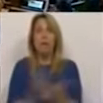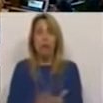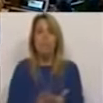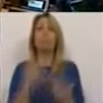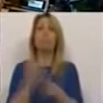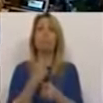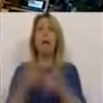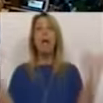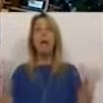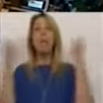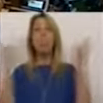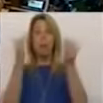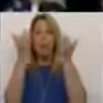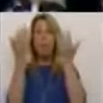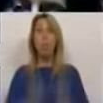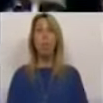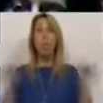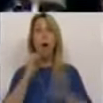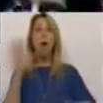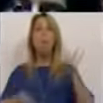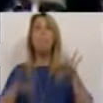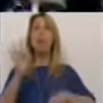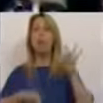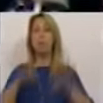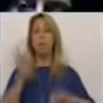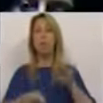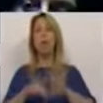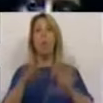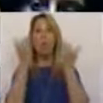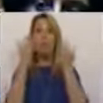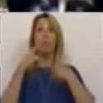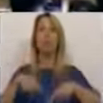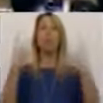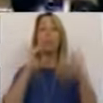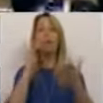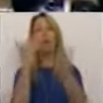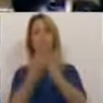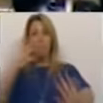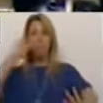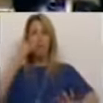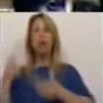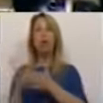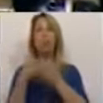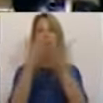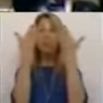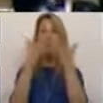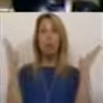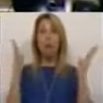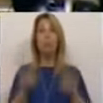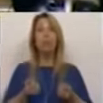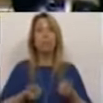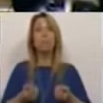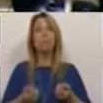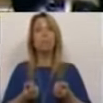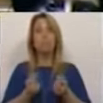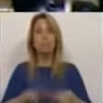incluindo campanhas de desinformação e manipulação da opinião pública que visam colocar em causa o processo democrático e progressista